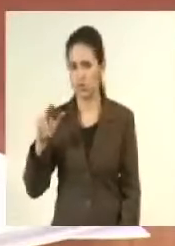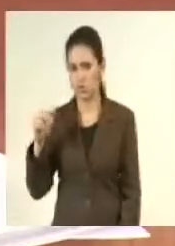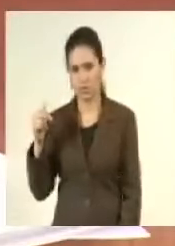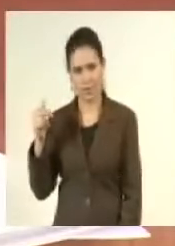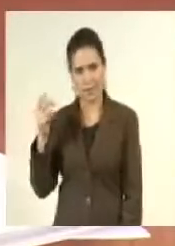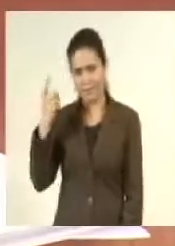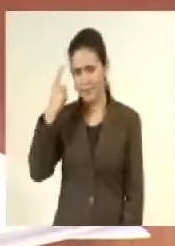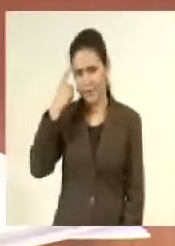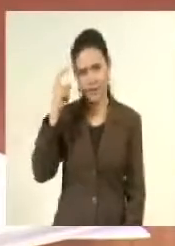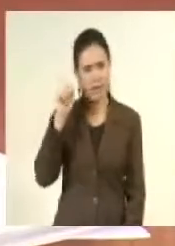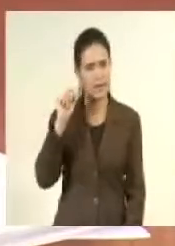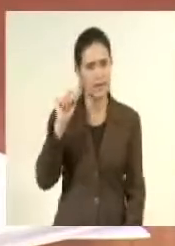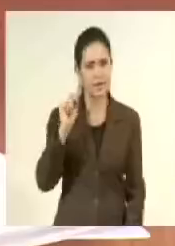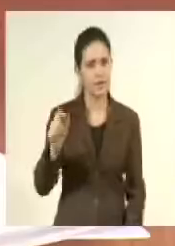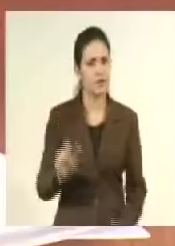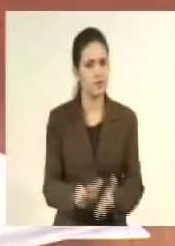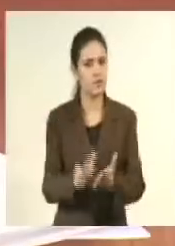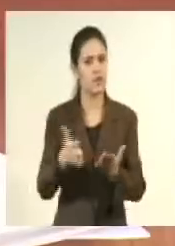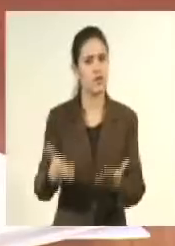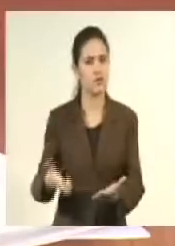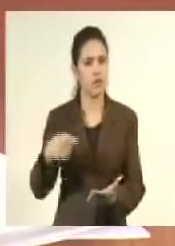o Imparcial